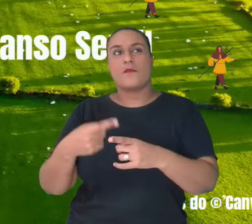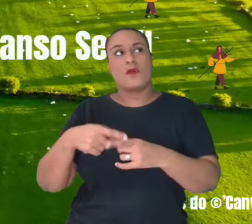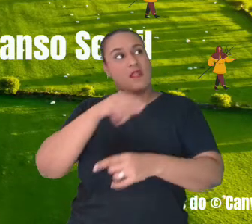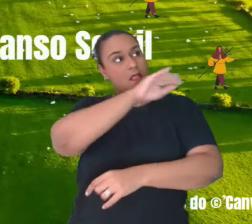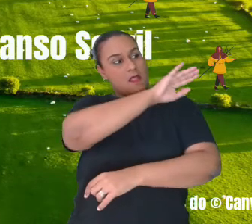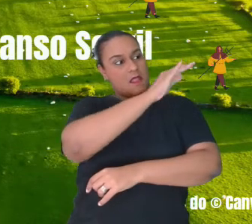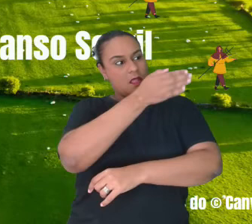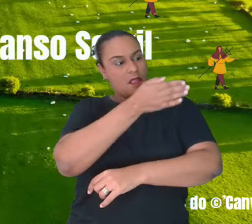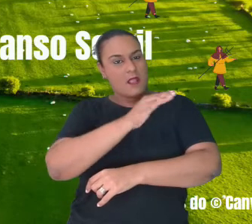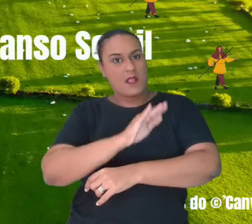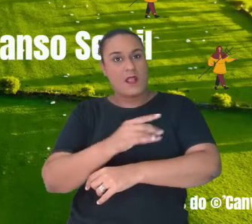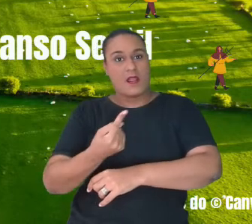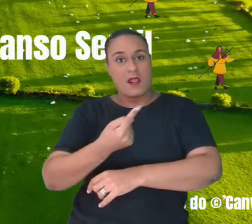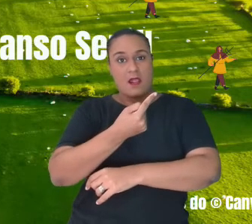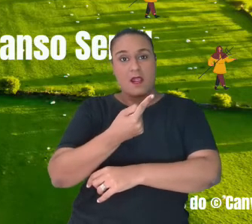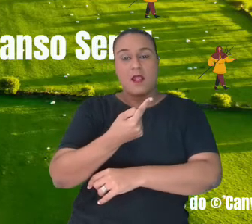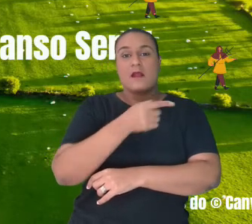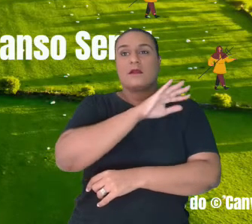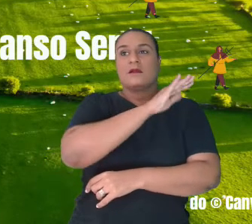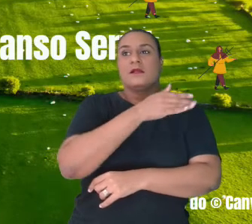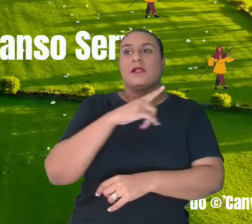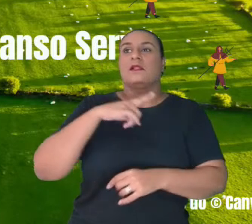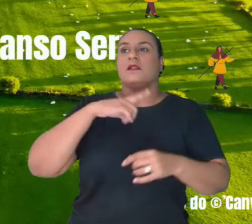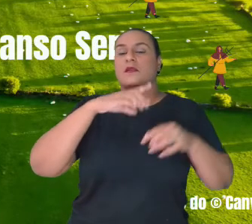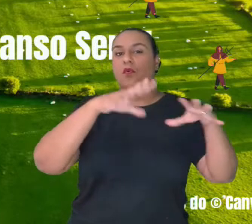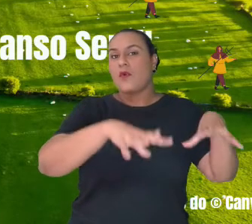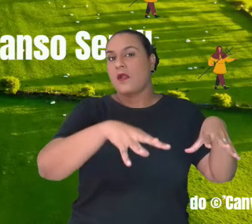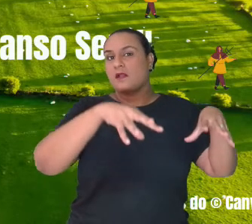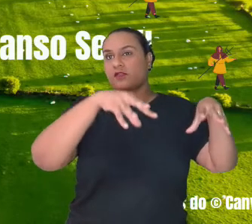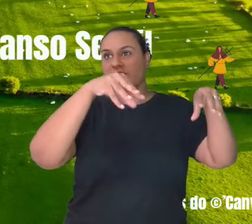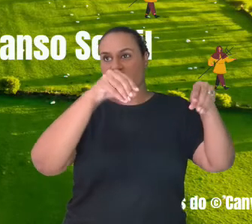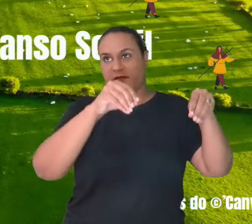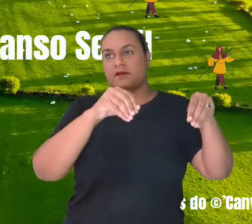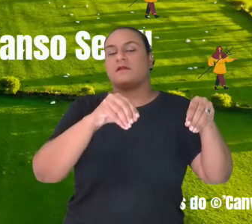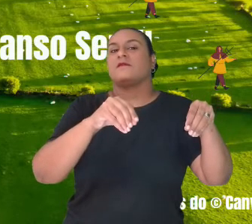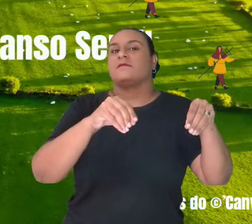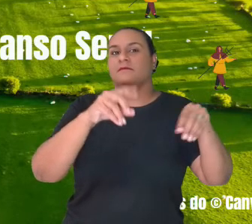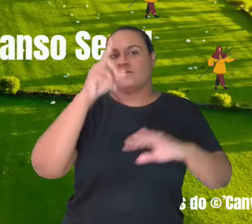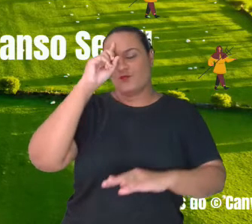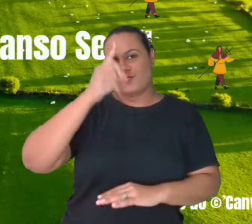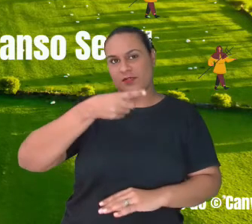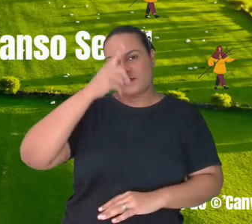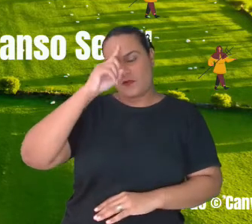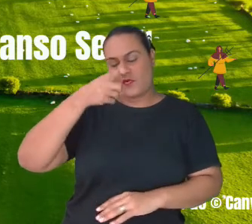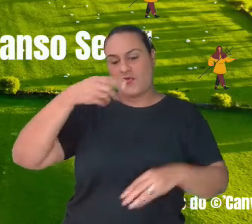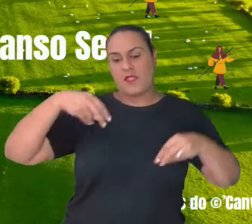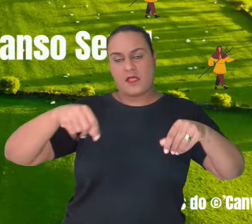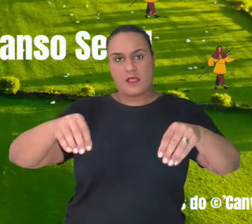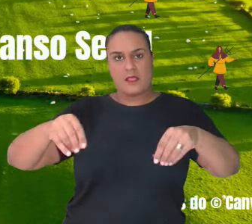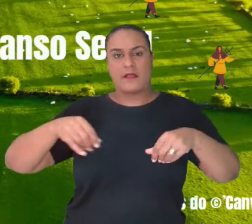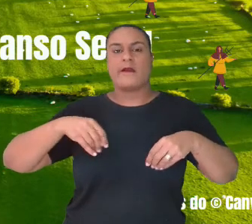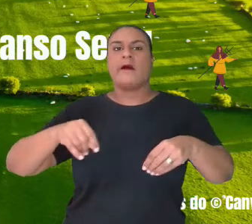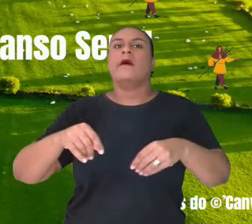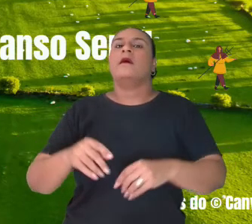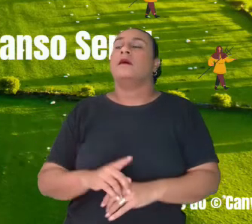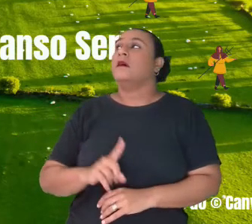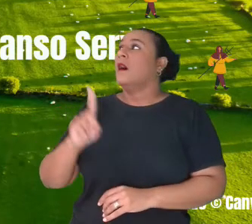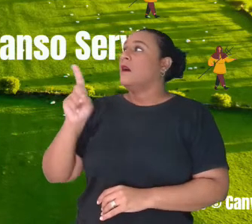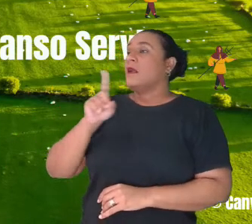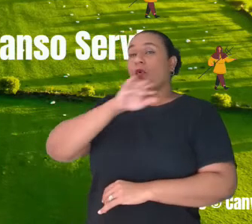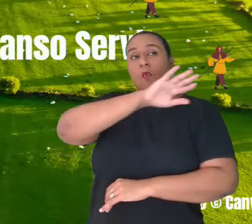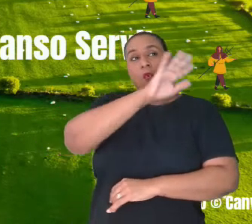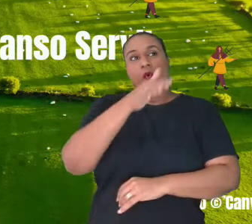né, dessas terras a gente tinha o castelo, né, do senhor de terras. Dali do alto ele